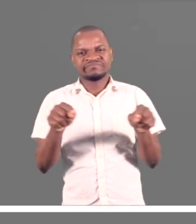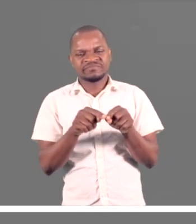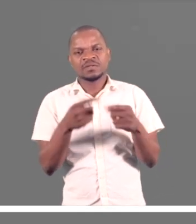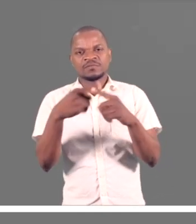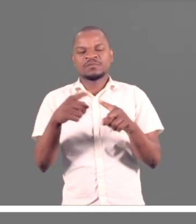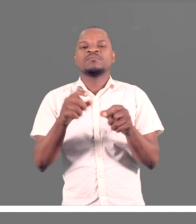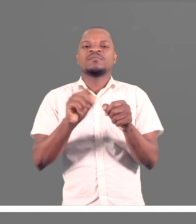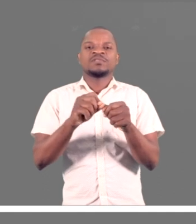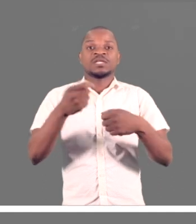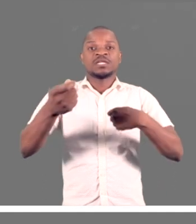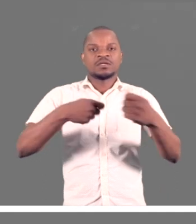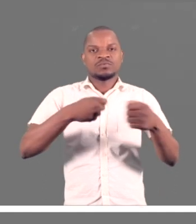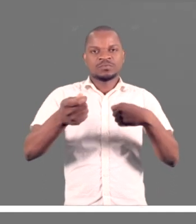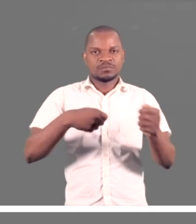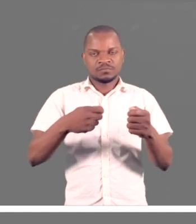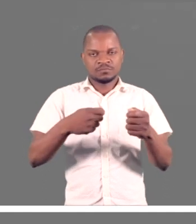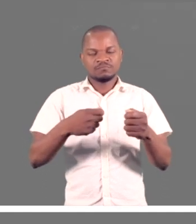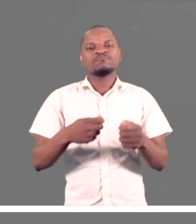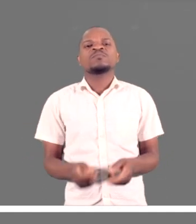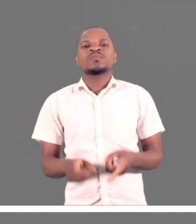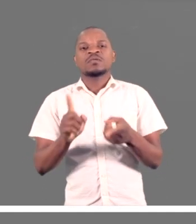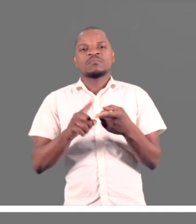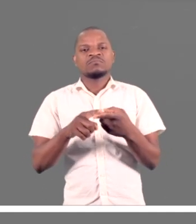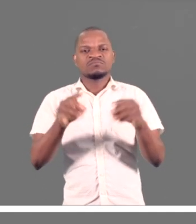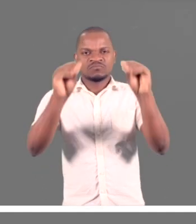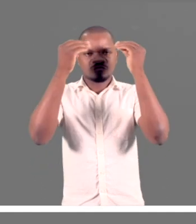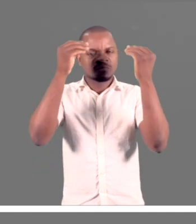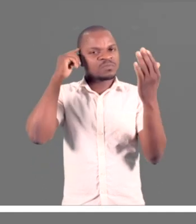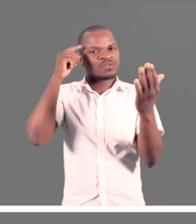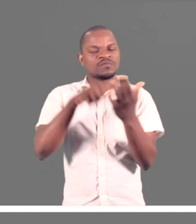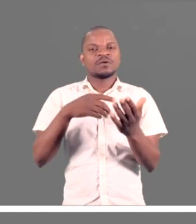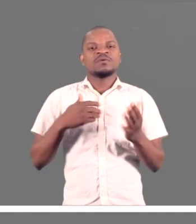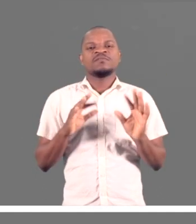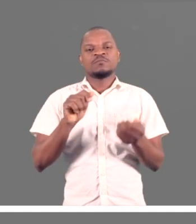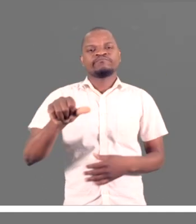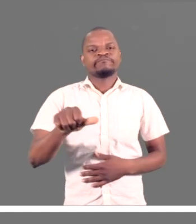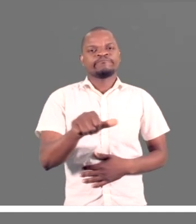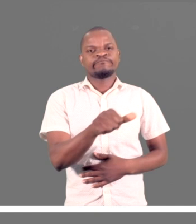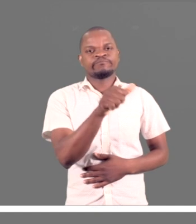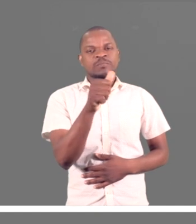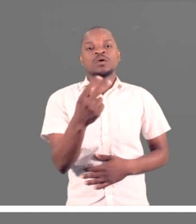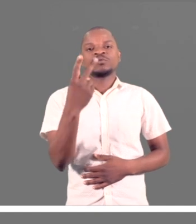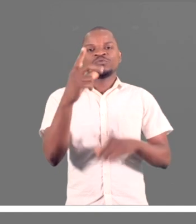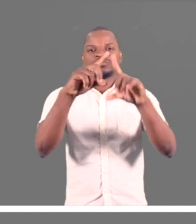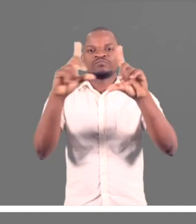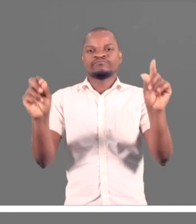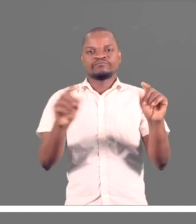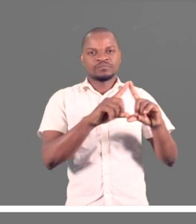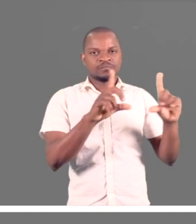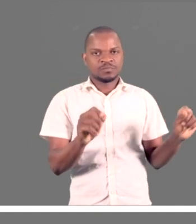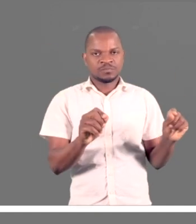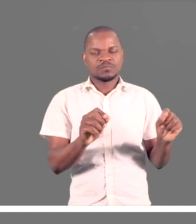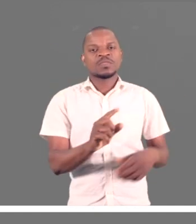salgados, para implementar mais no meu negócio. Essa formação vai mudar a minha vida em dois